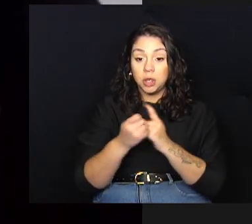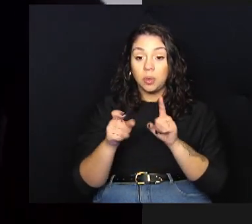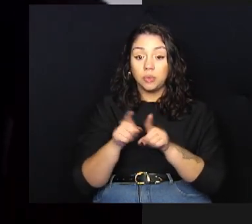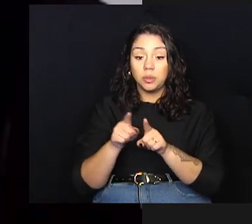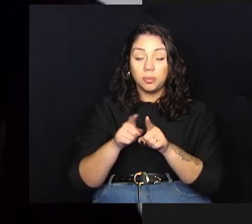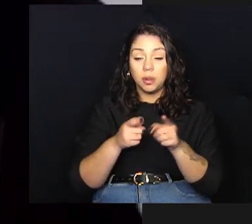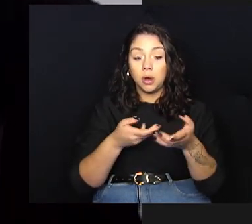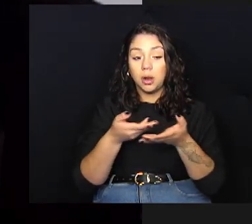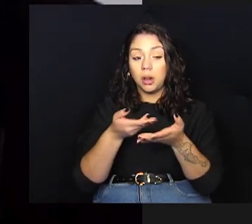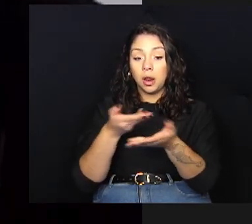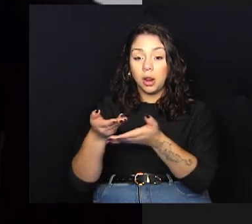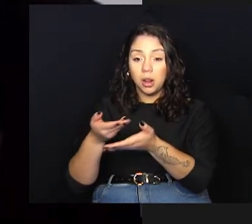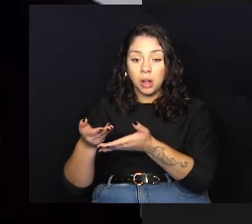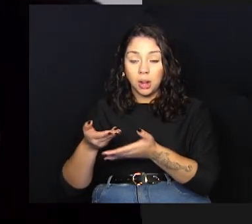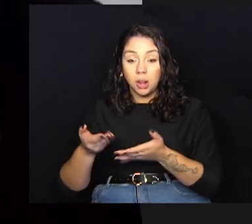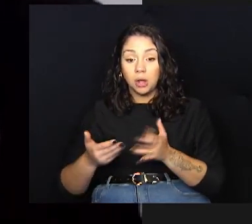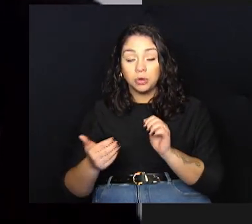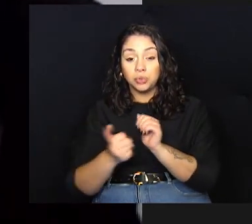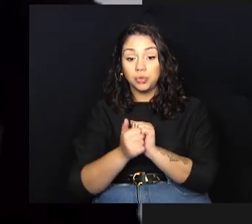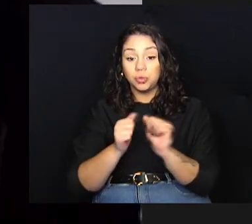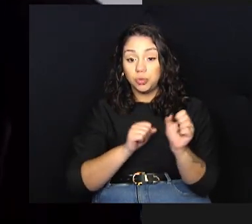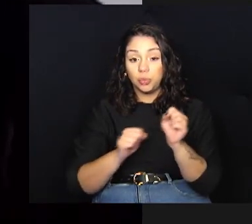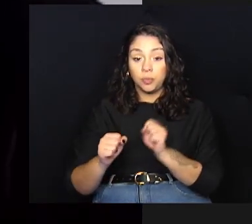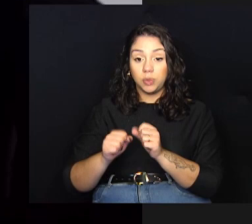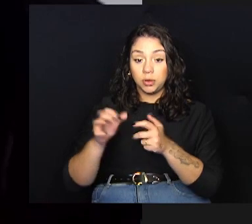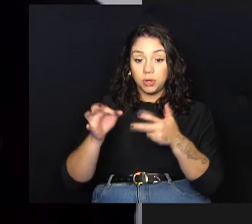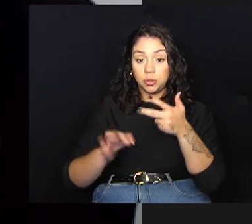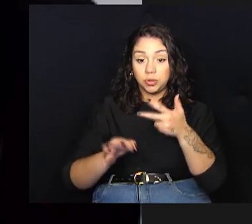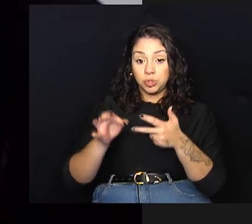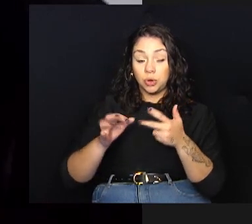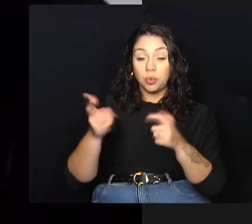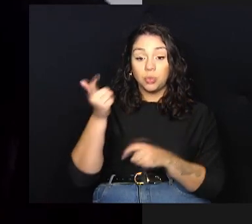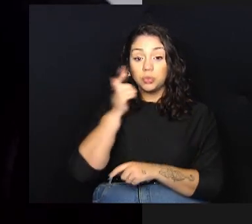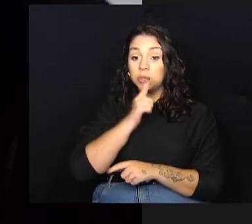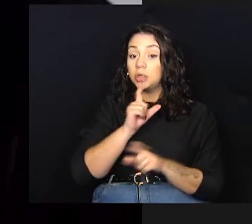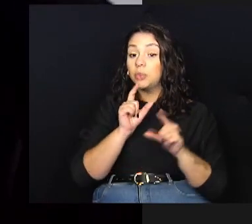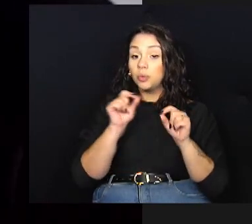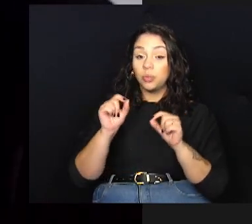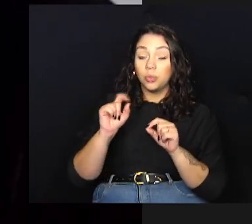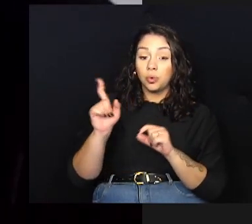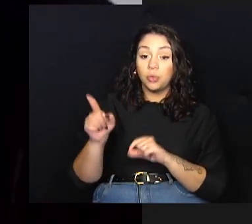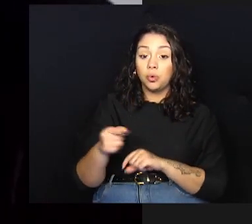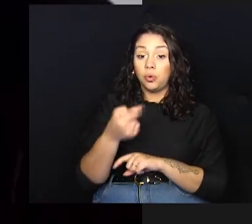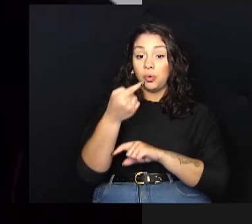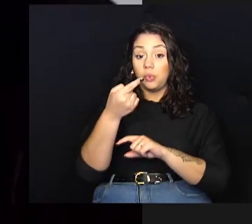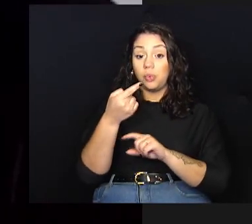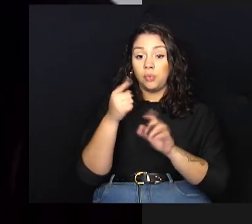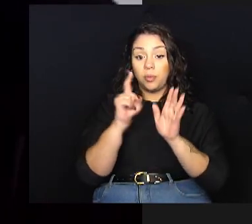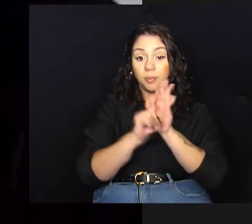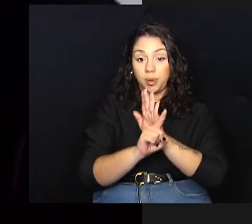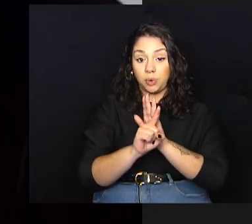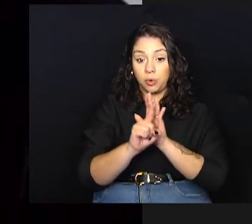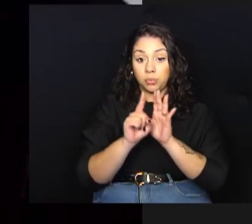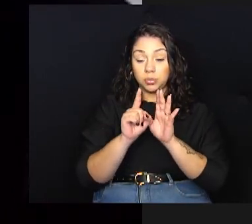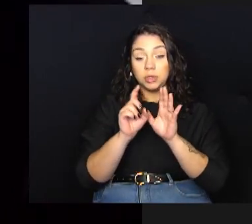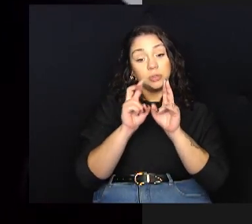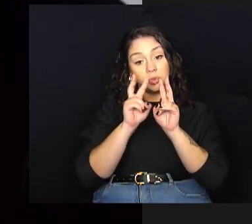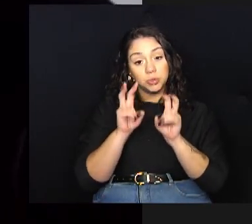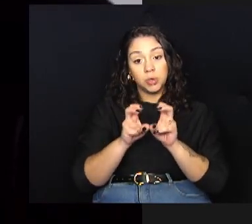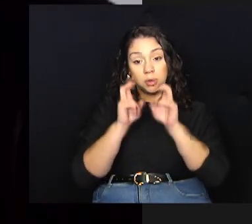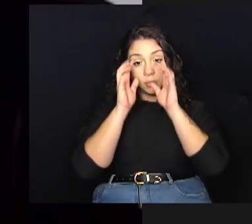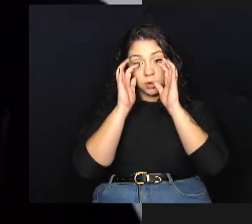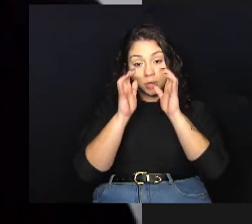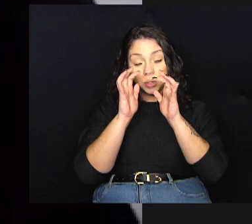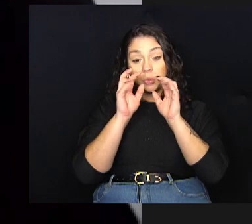sua articulação junto ao poder judiciário colocar uma questão específica dentro do censo e essa questão